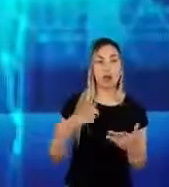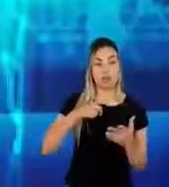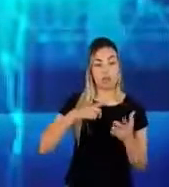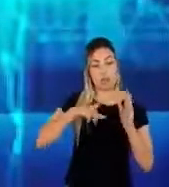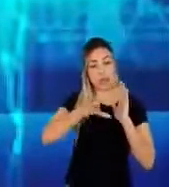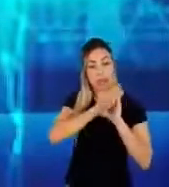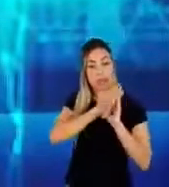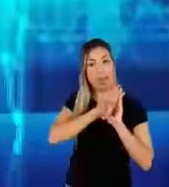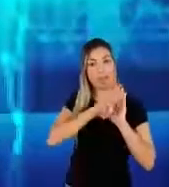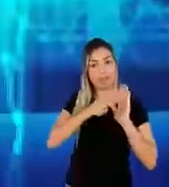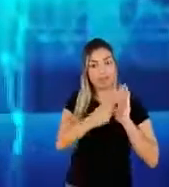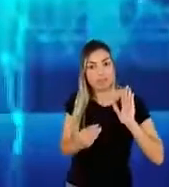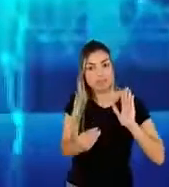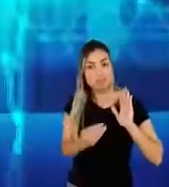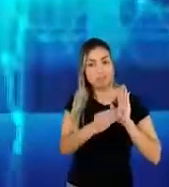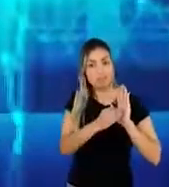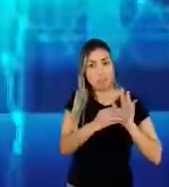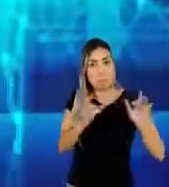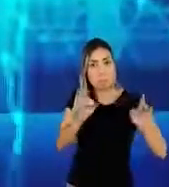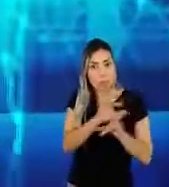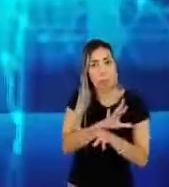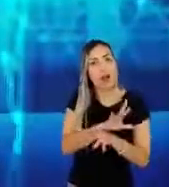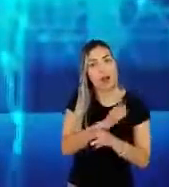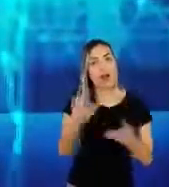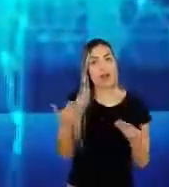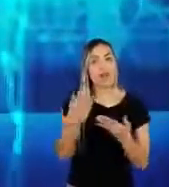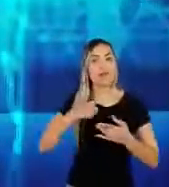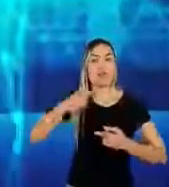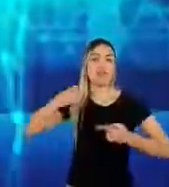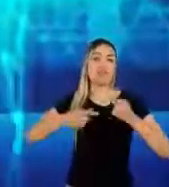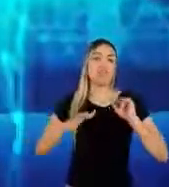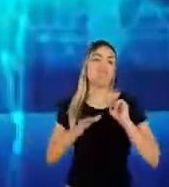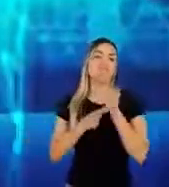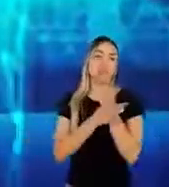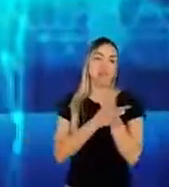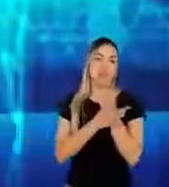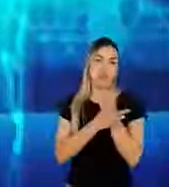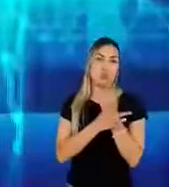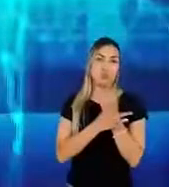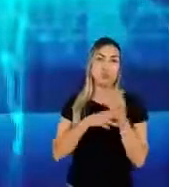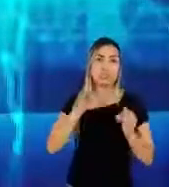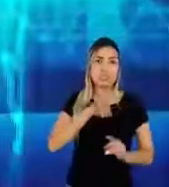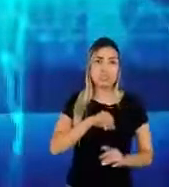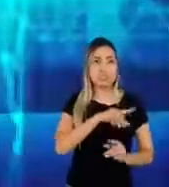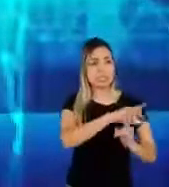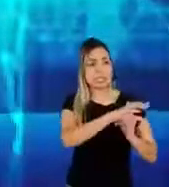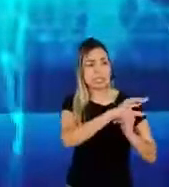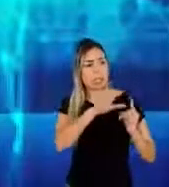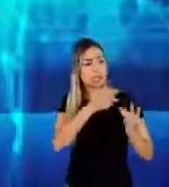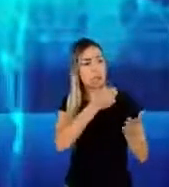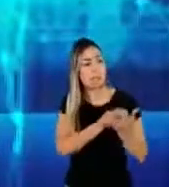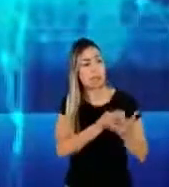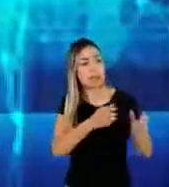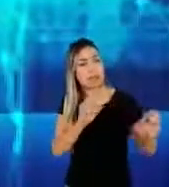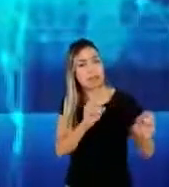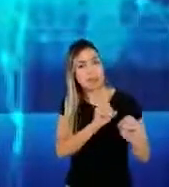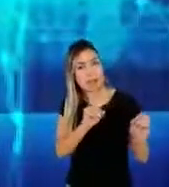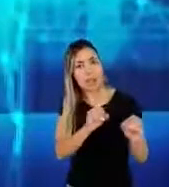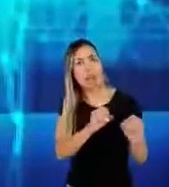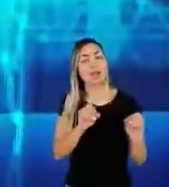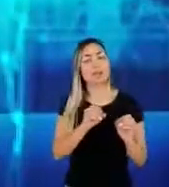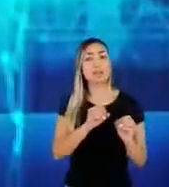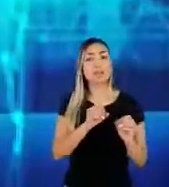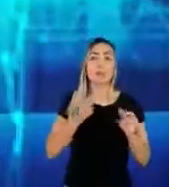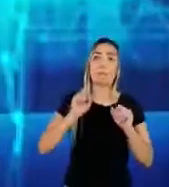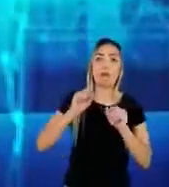isso traz segurança jurídica. Então, hoje, é um instrumento de lei que fala que o consumidor inadimplente, mesmo no Mercado Livre, a exemplo do que acontece no